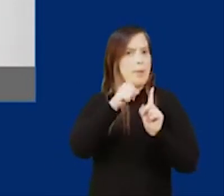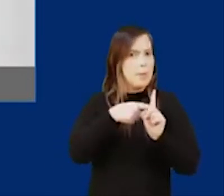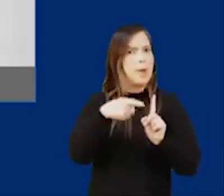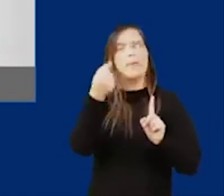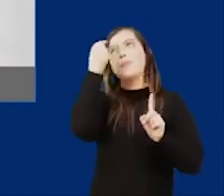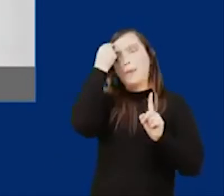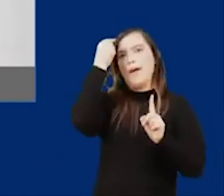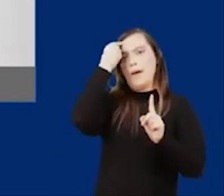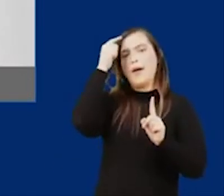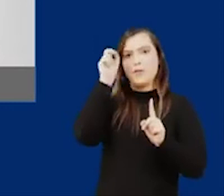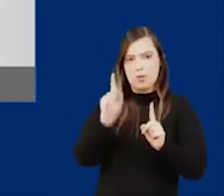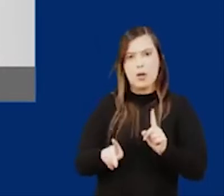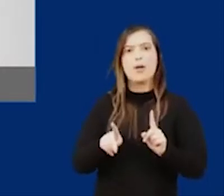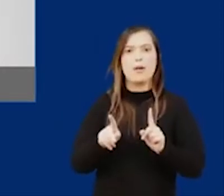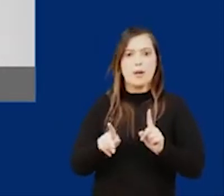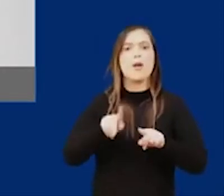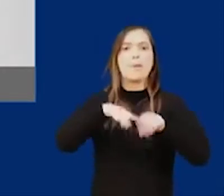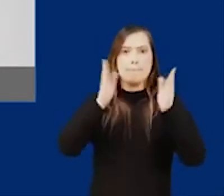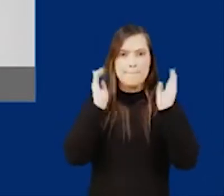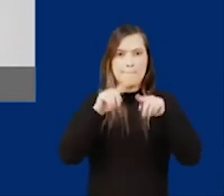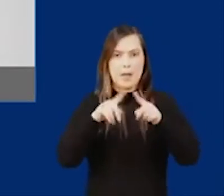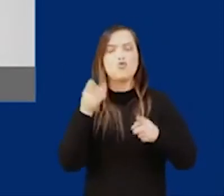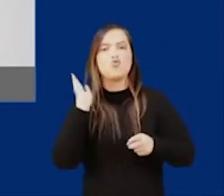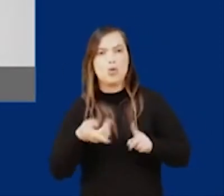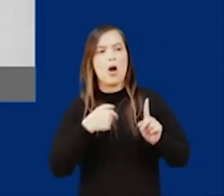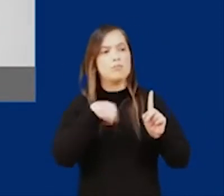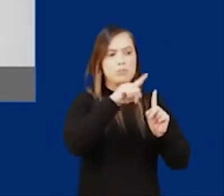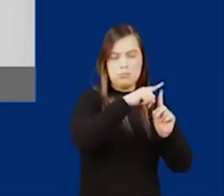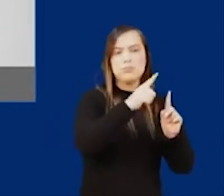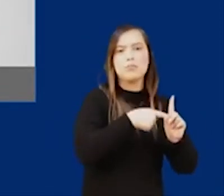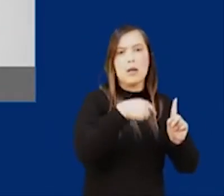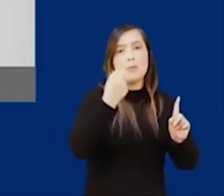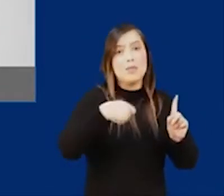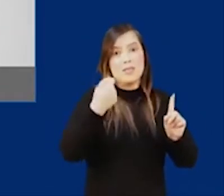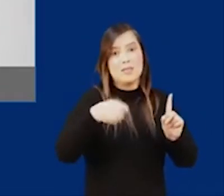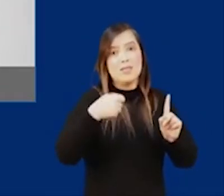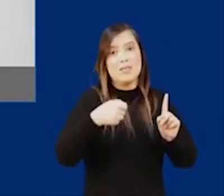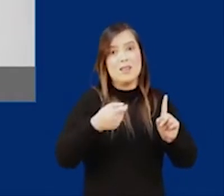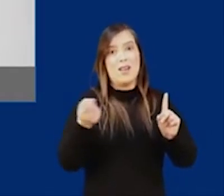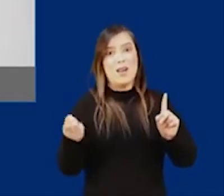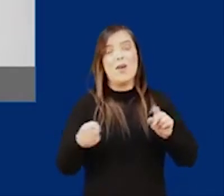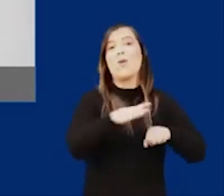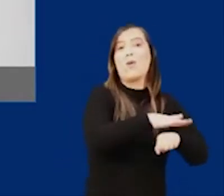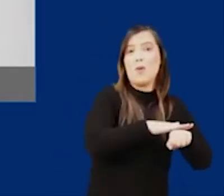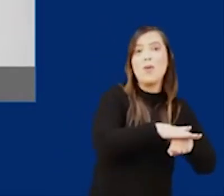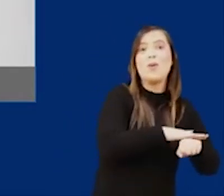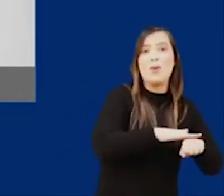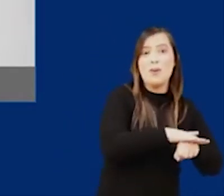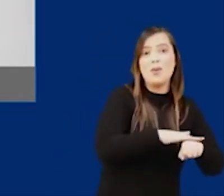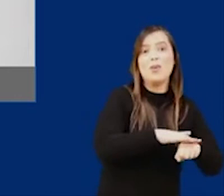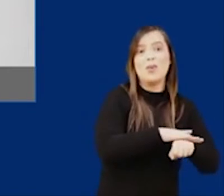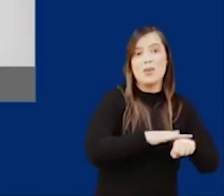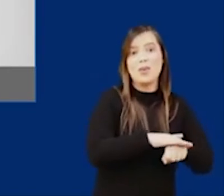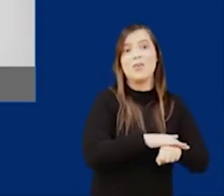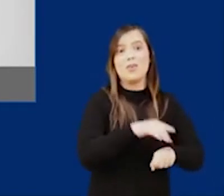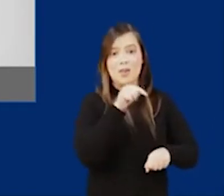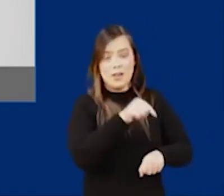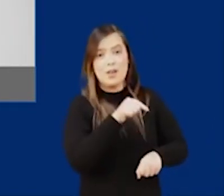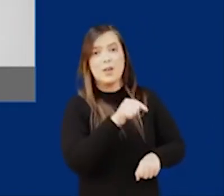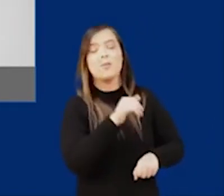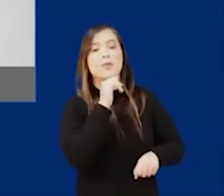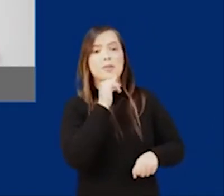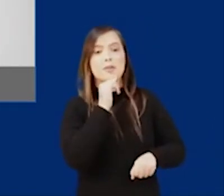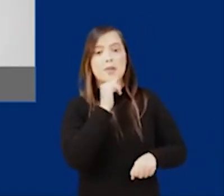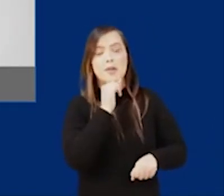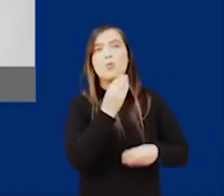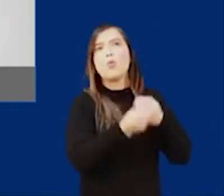mas a maioria delas já gestando, o quanto a gente precisa voltar com essas mulheres na infância, perguntar se essas mulheres mamaram,